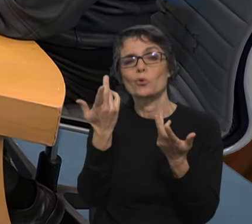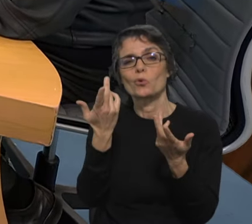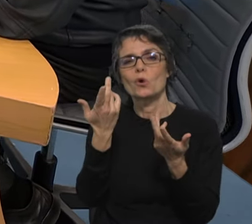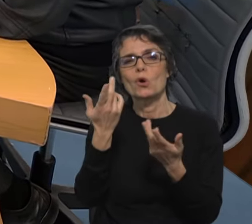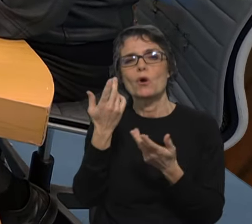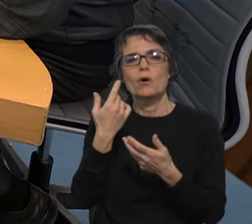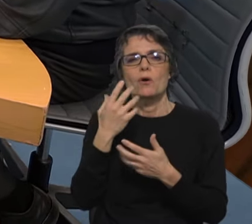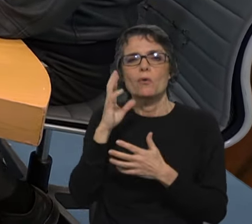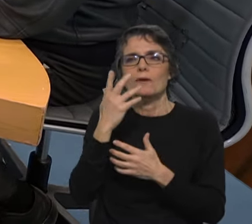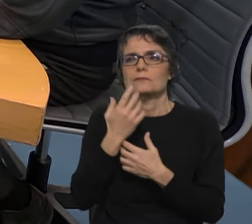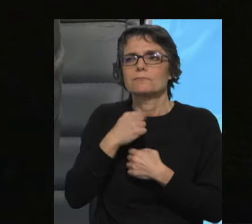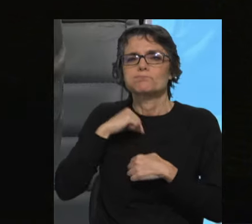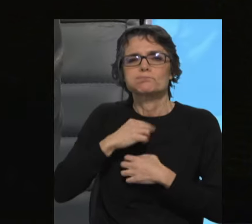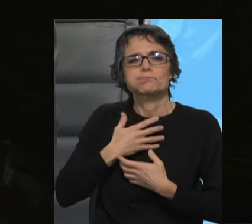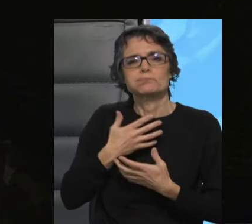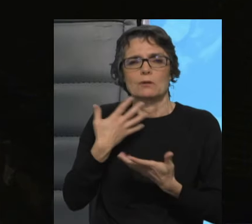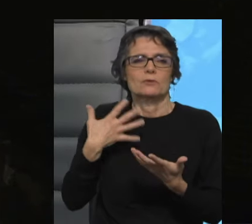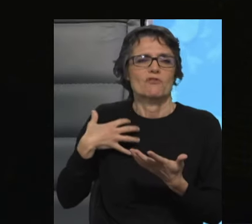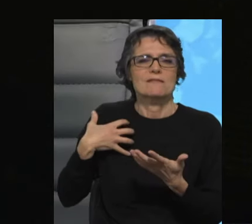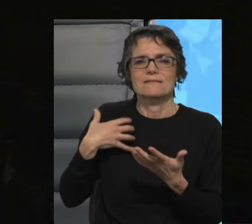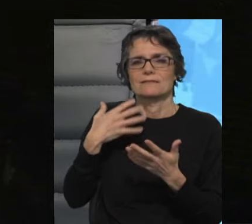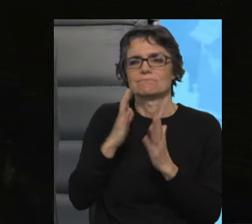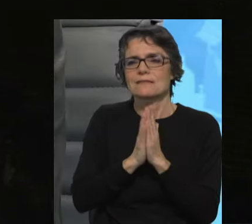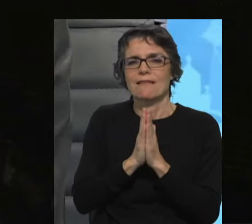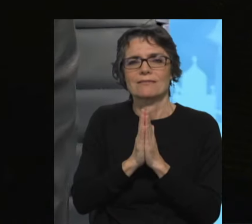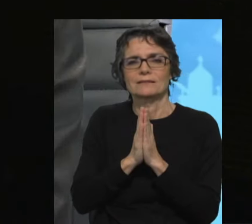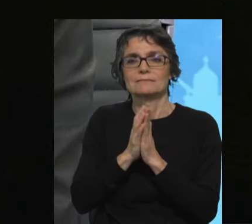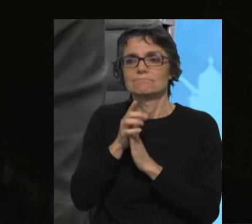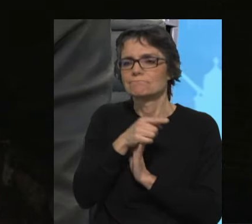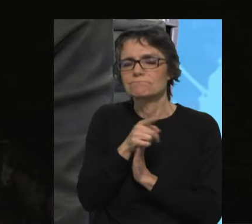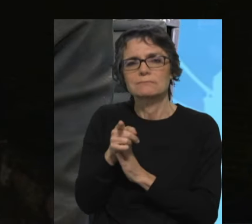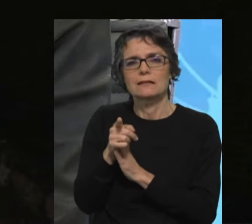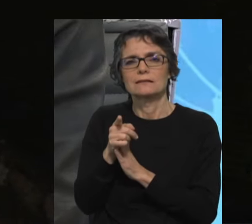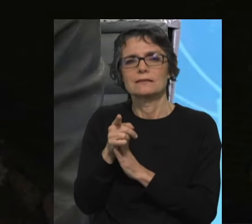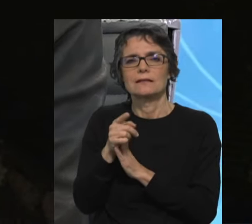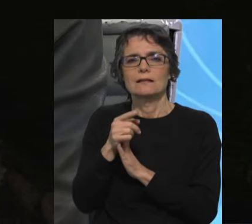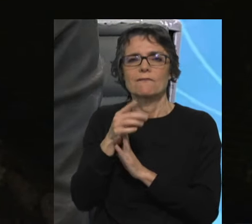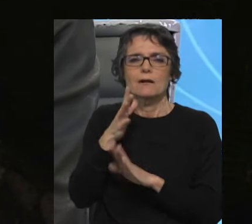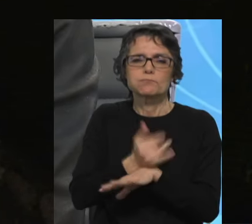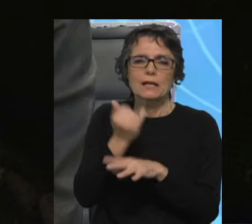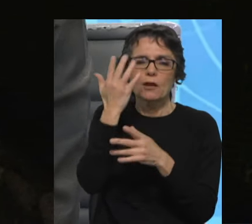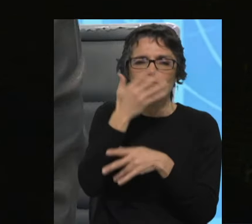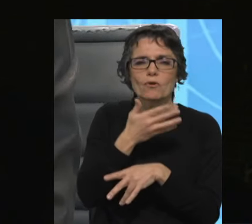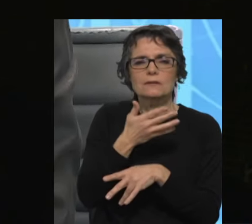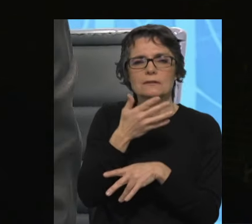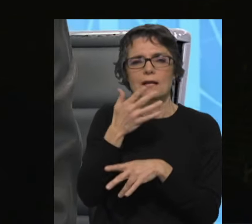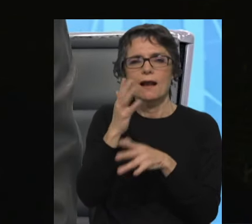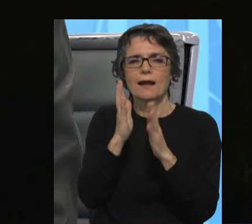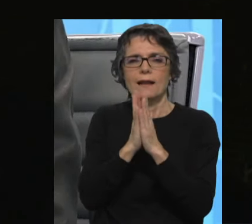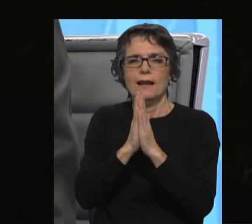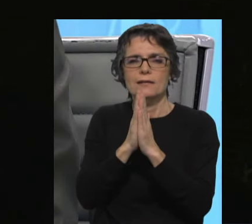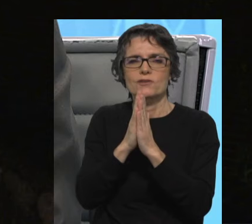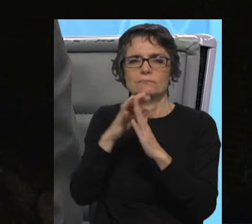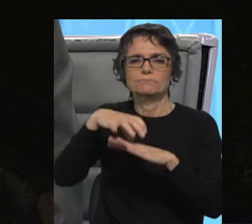Passos e numa sexta-feira santa de em que vão pela meia-noite em frente da igreja e